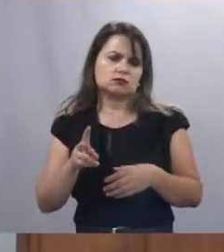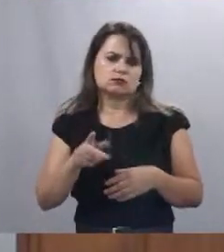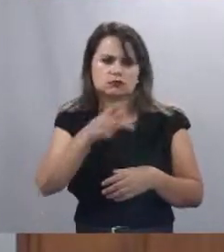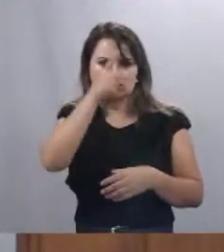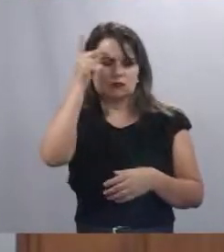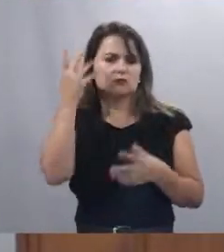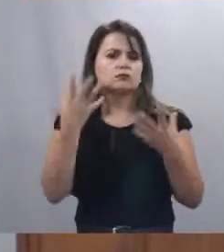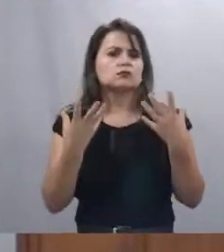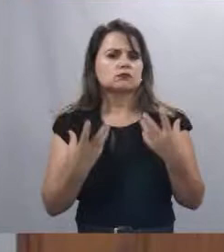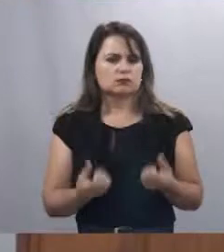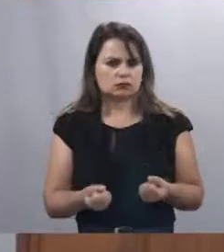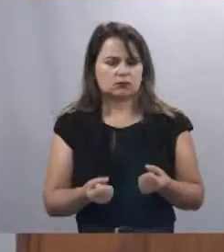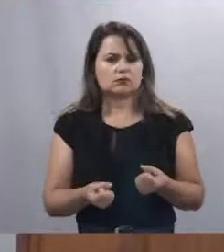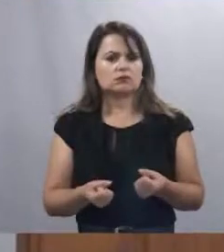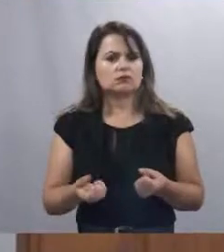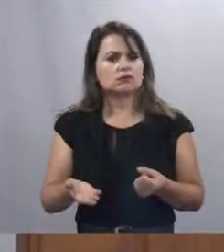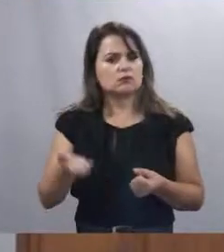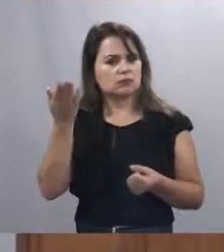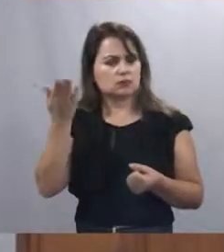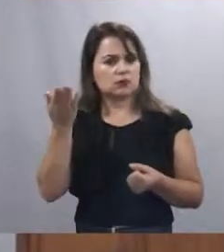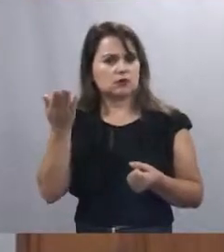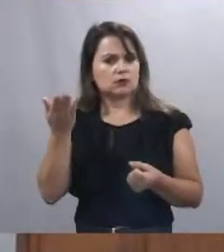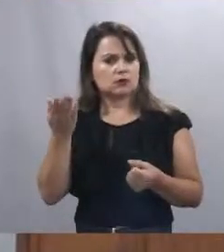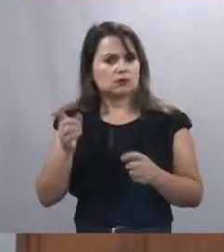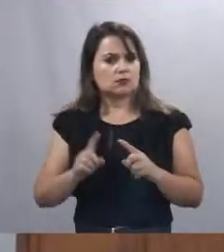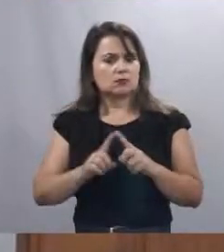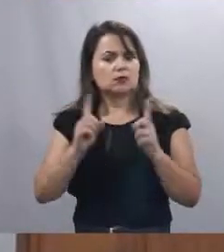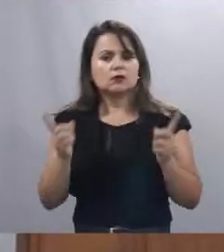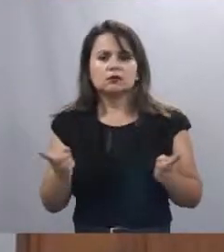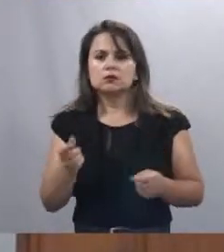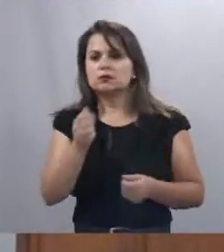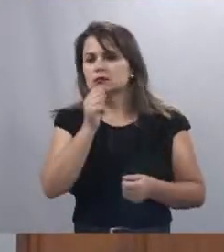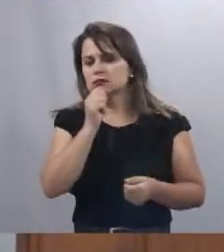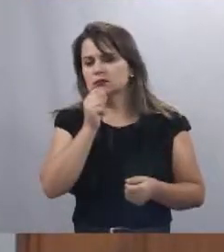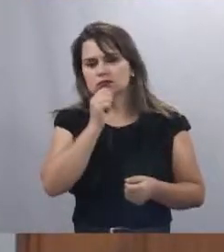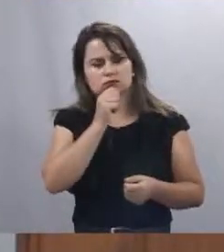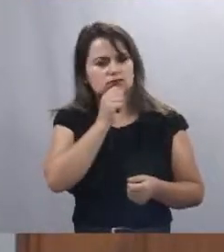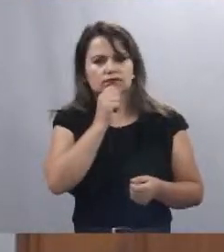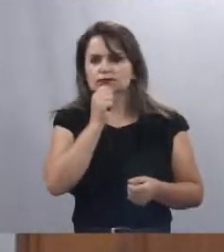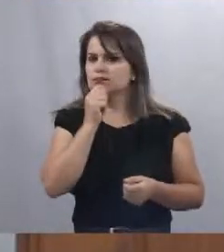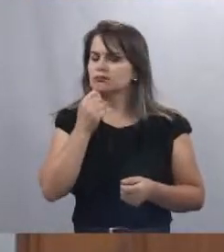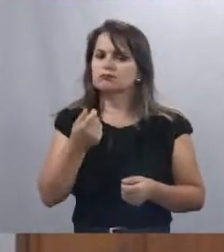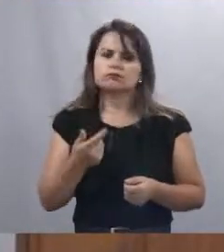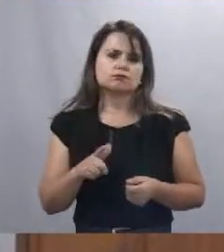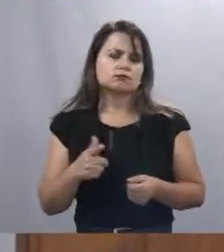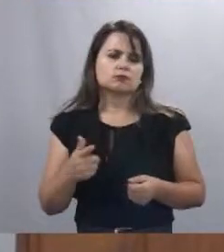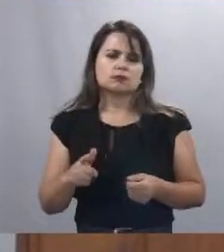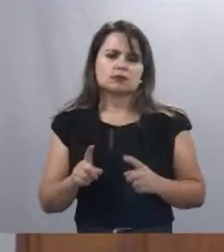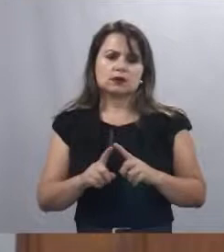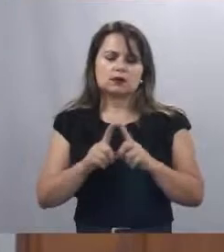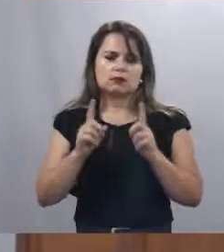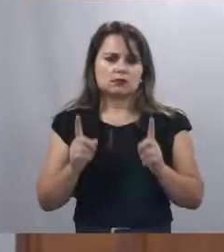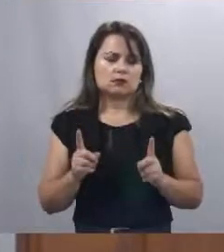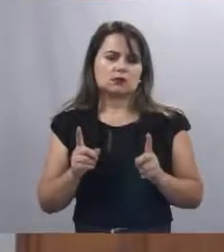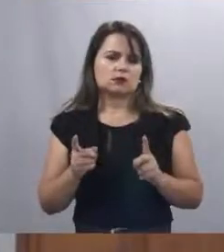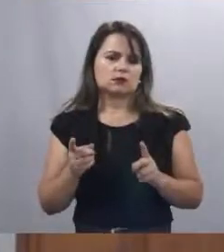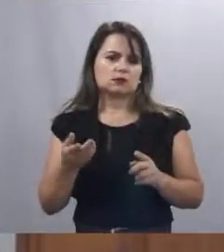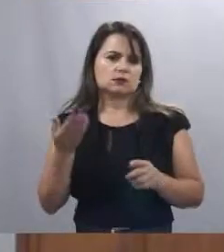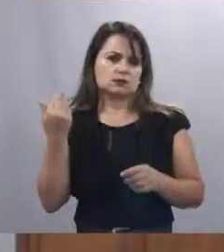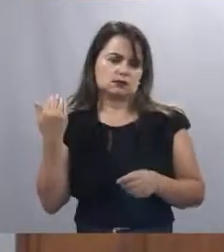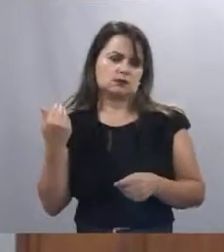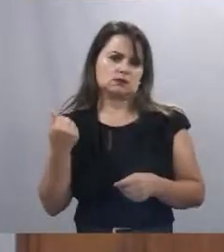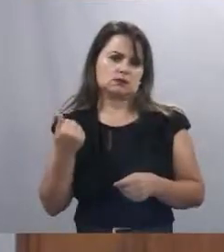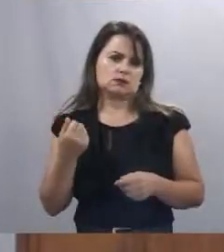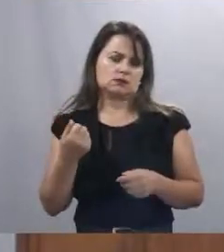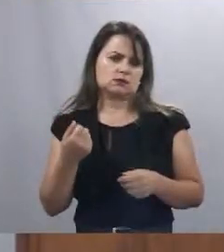2013. E ficou acordado que, no mês de julho, que os meses seria